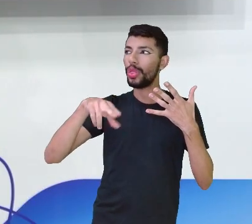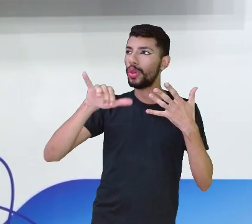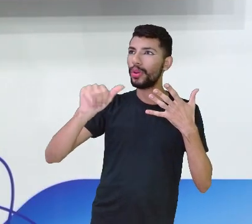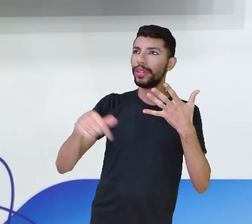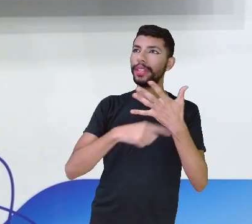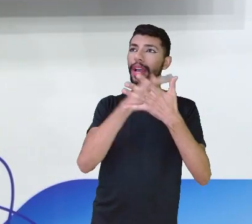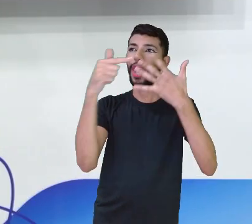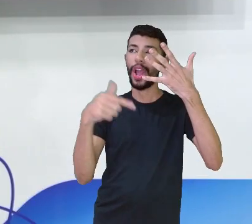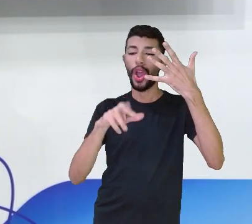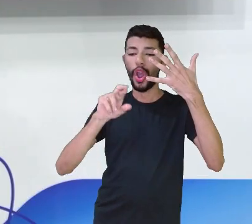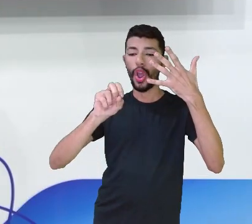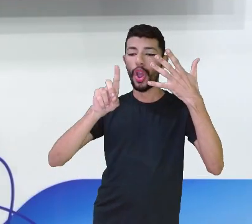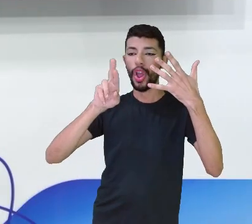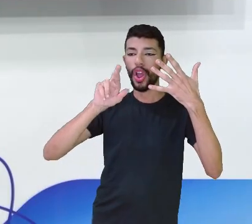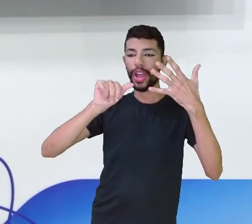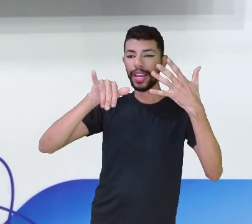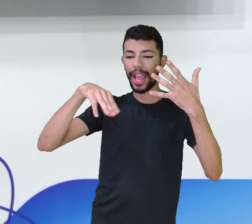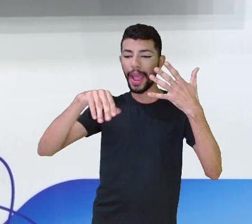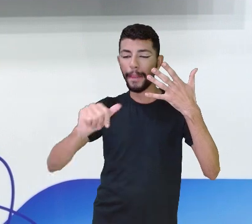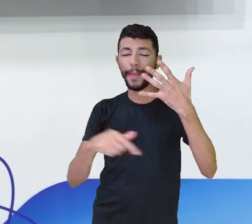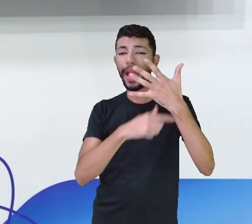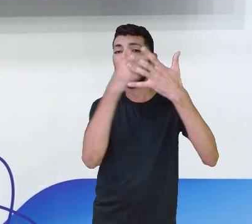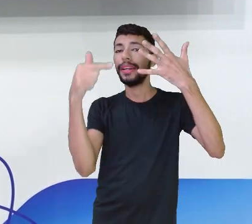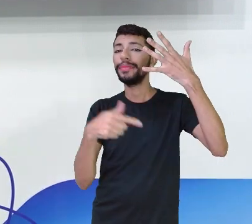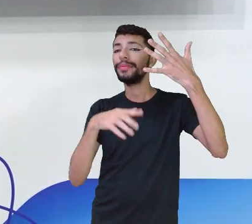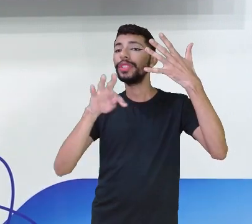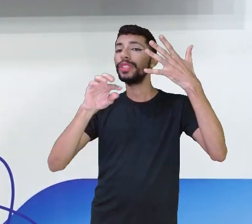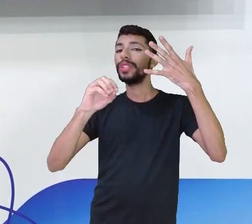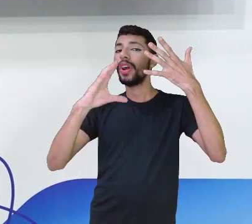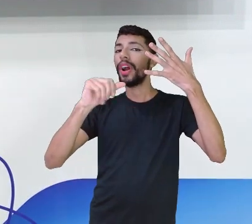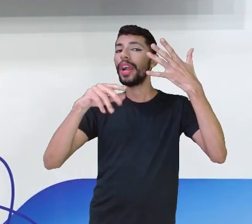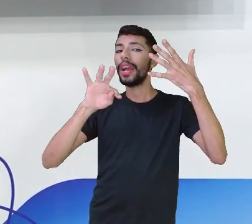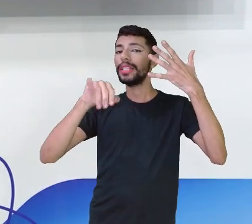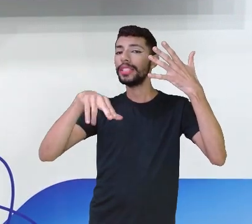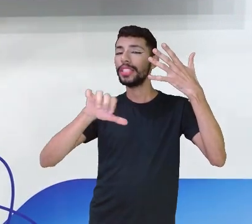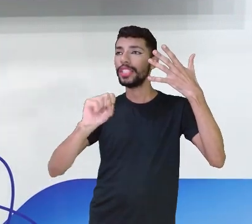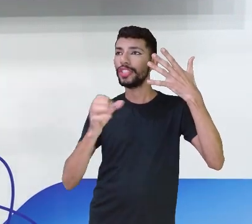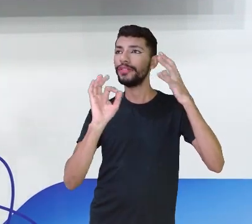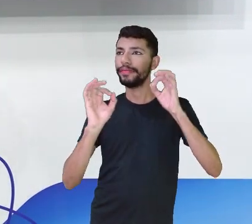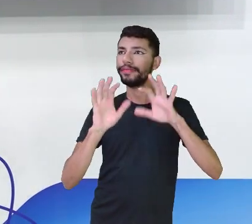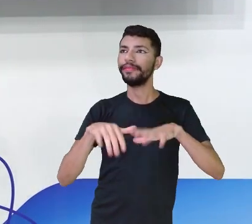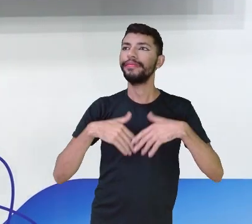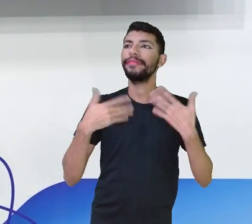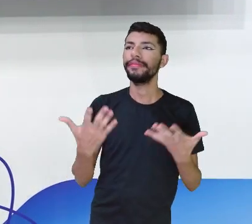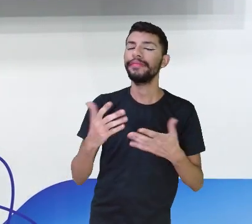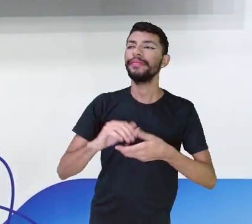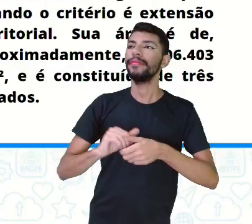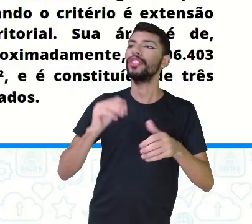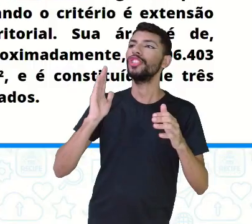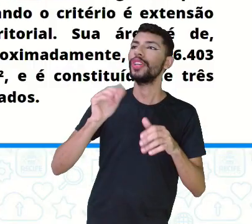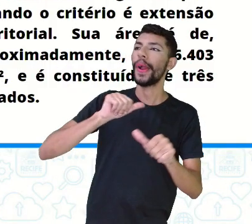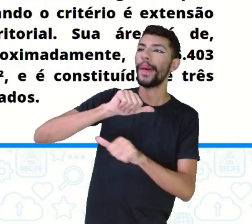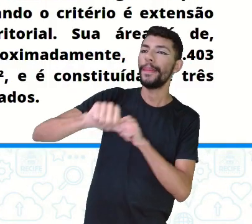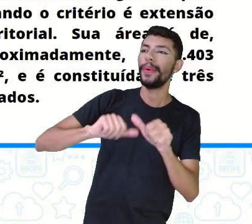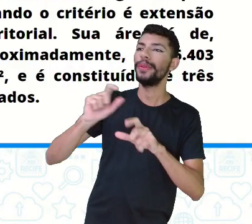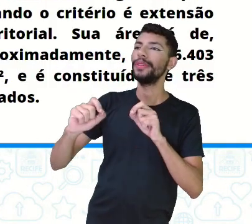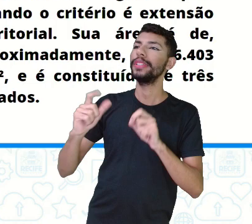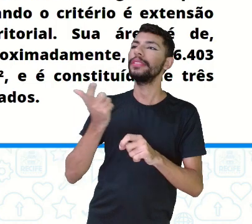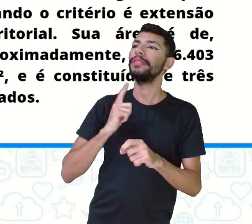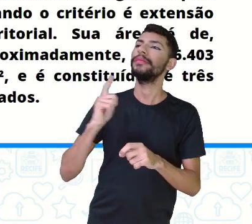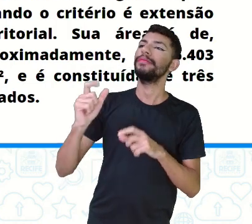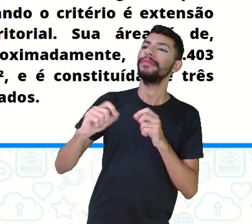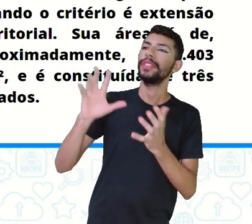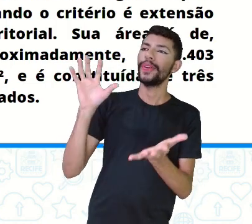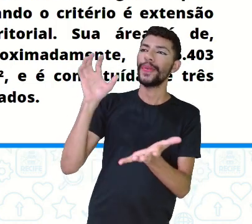que fazem parte da região norte. E eu já vou para a região centro-oeste, que é onde tem, vamos dizer assim, a capital